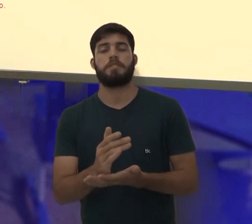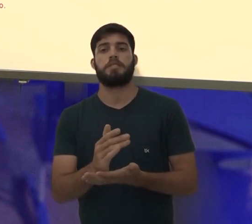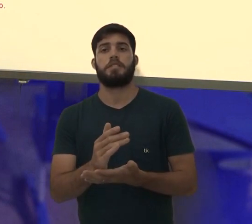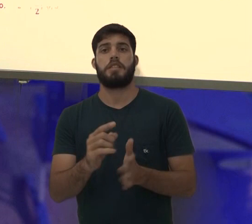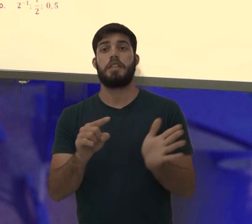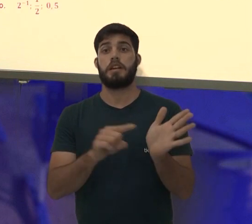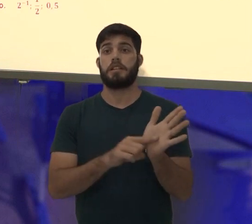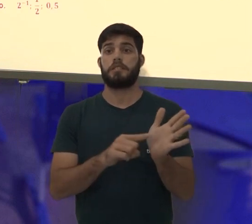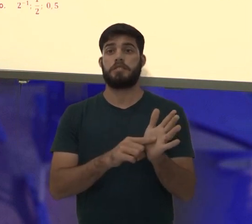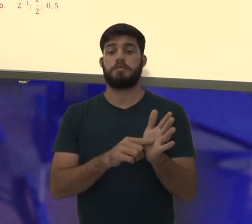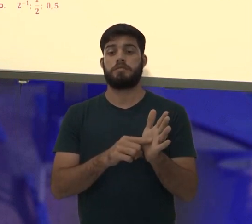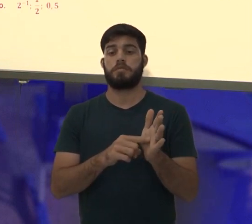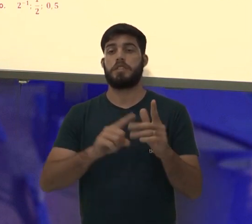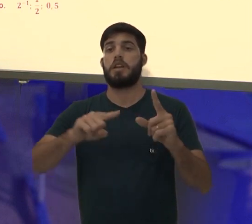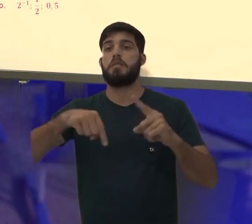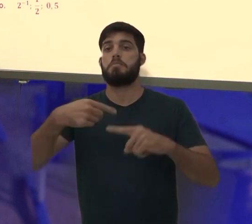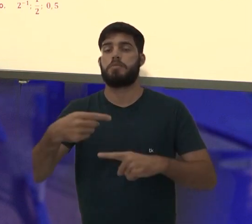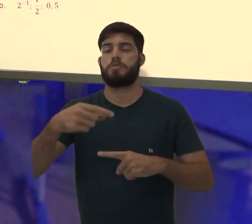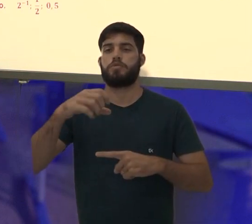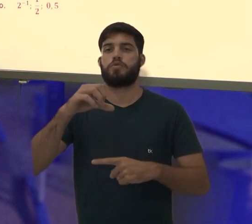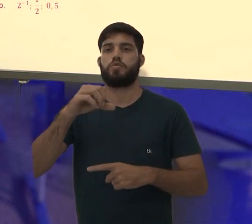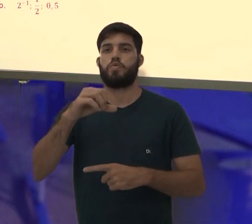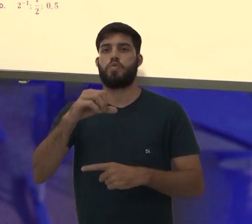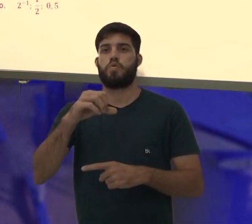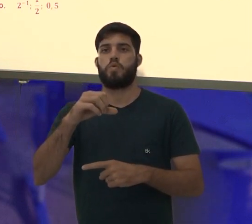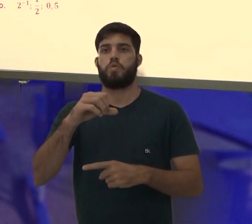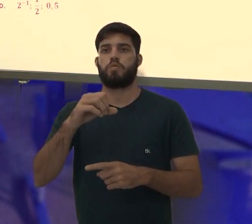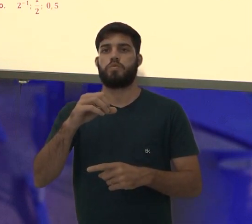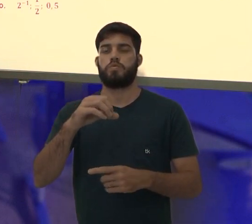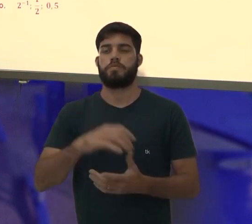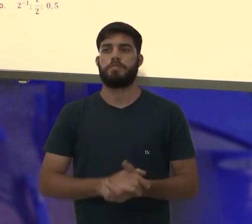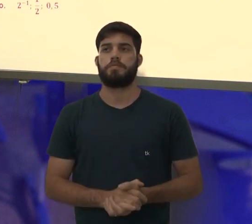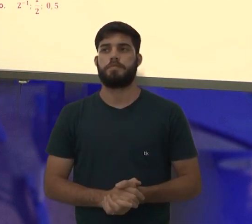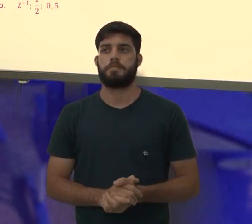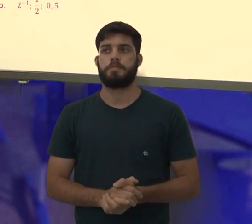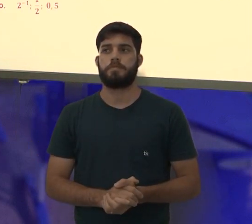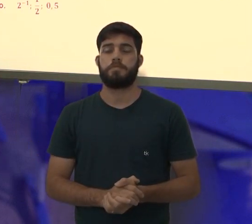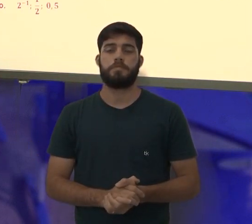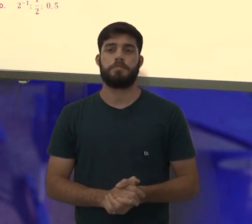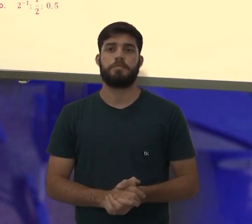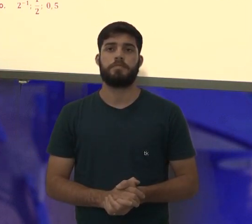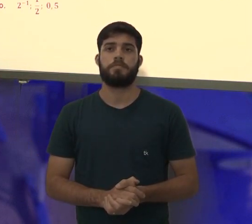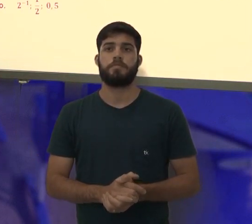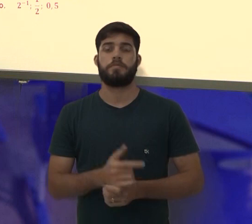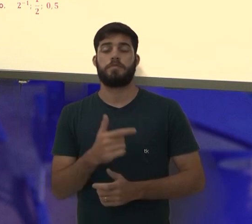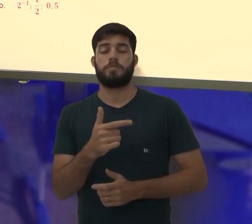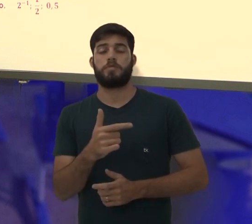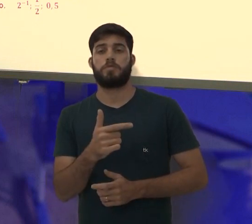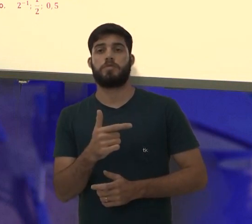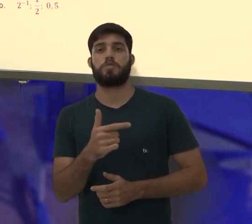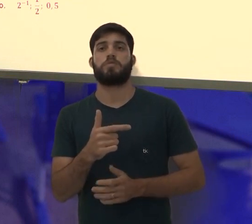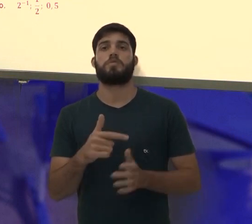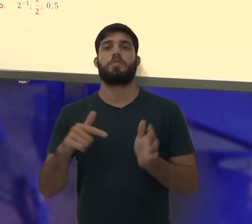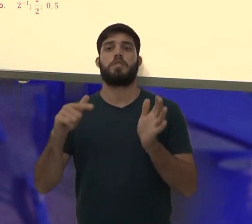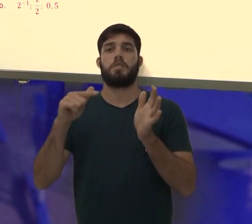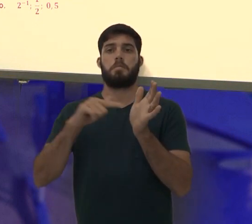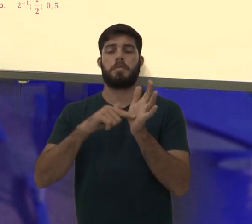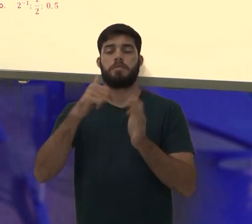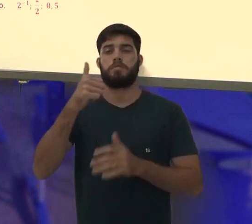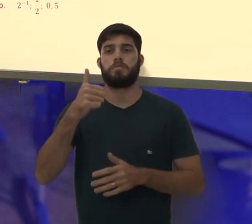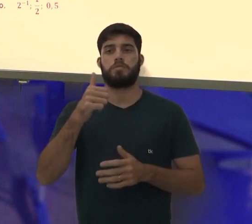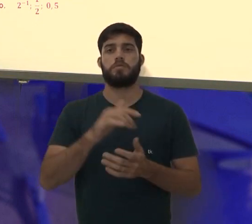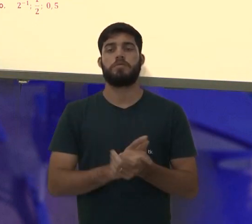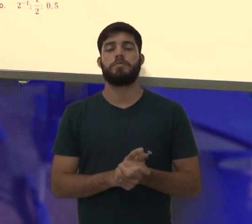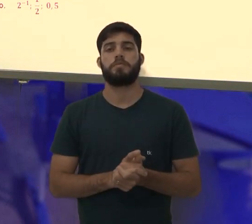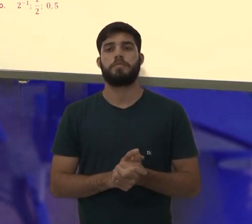nono. Então, está aqui o resultado, né? Qual número ela representa? 2 elevado a menos 1, que pode ser 1